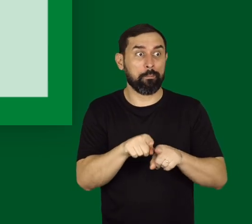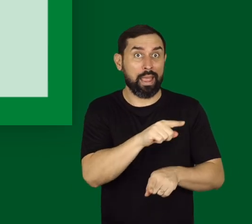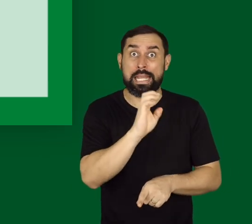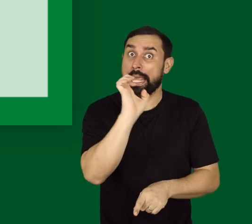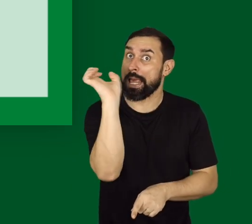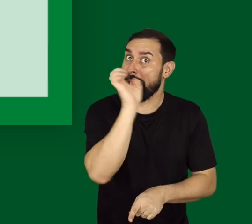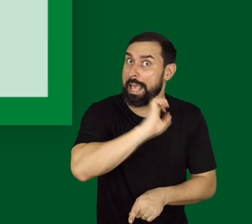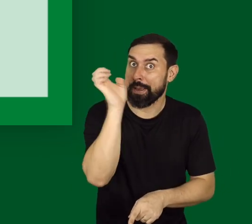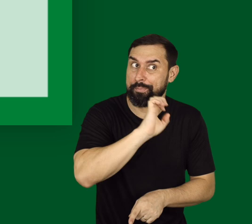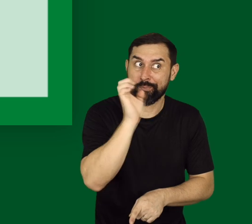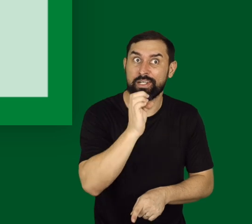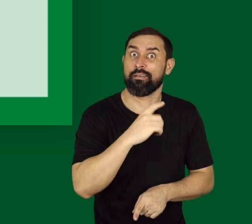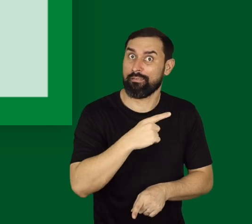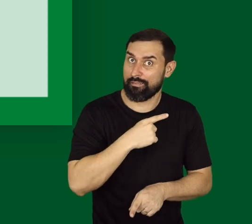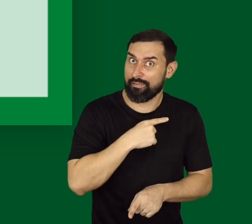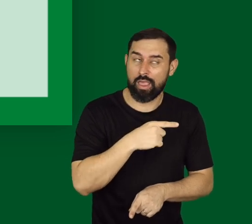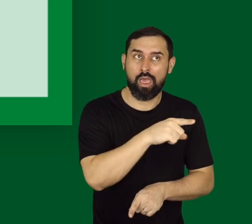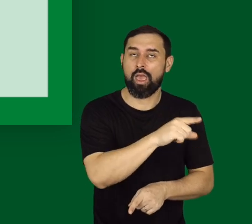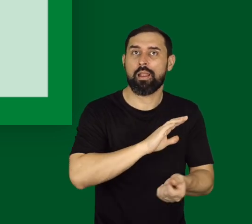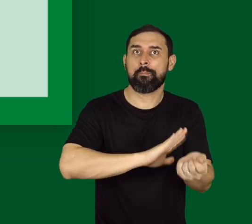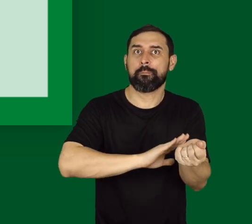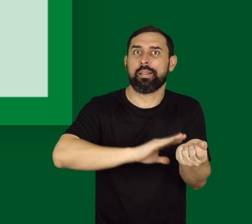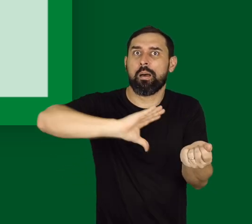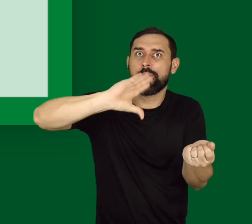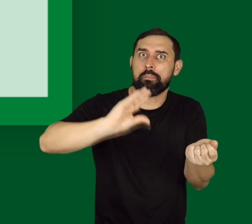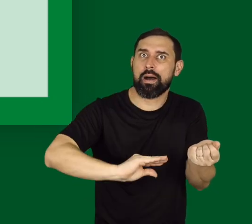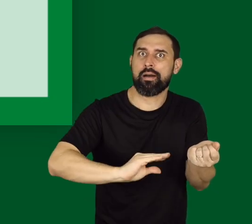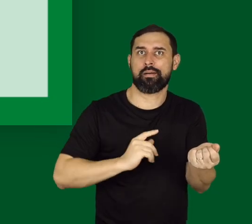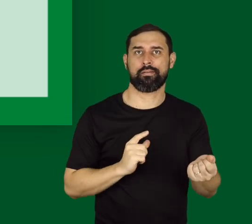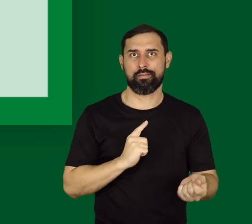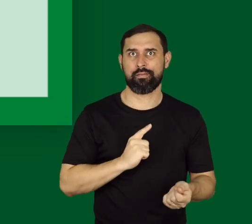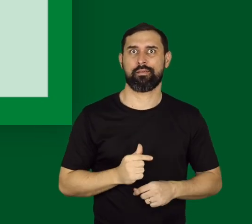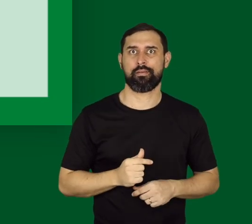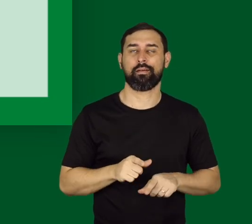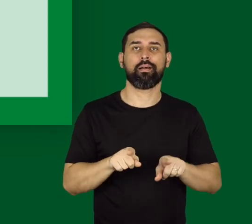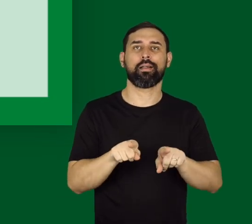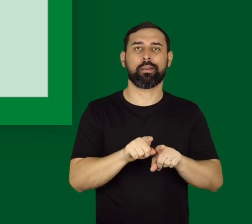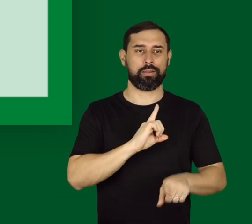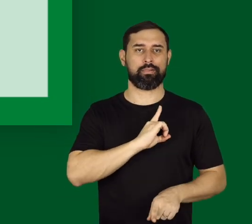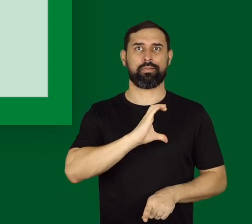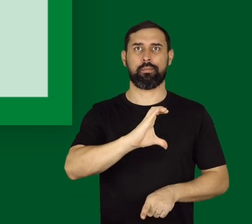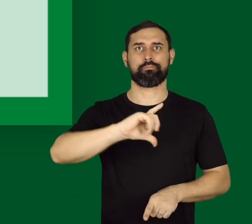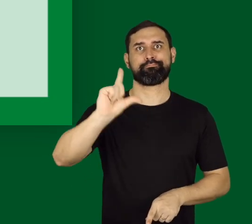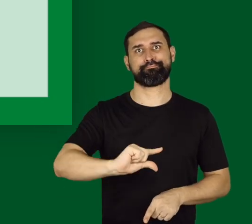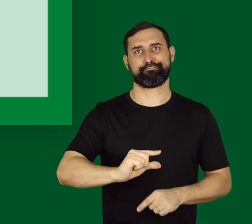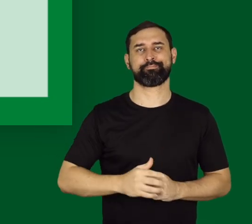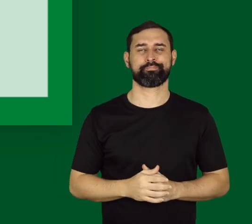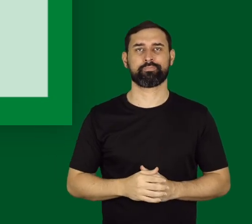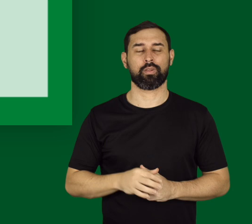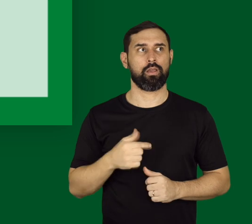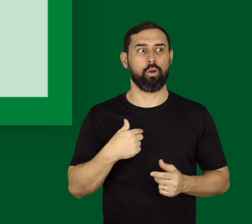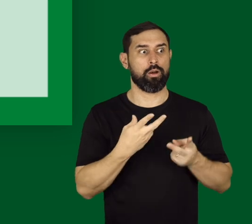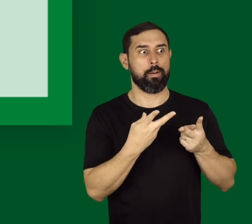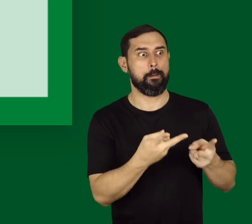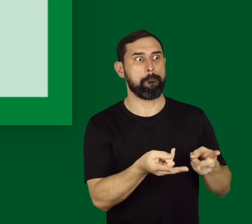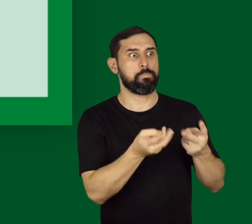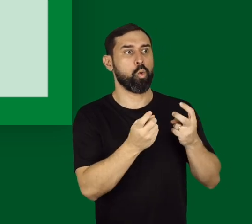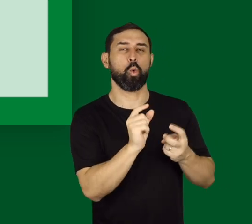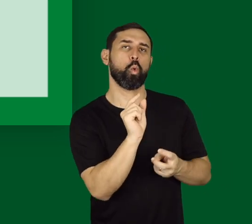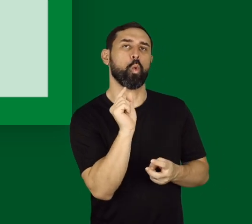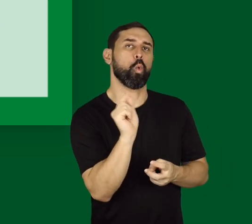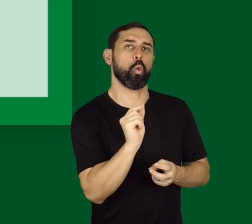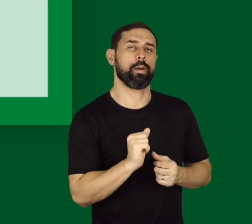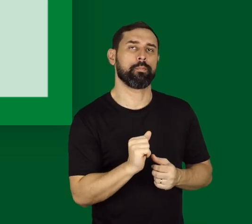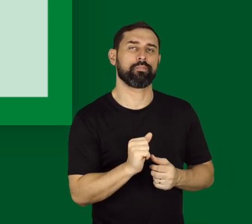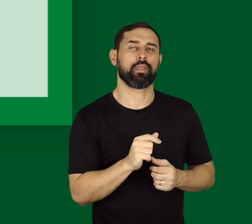está compensado, ou ele está no limite da compensação, praticamente o paciente já está com a pressão mais baixa, diminuição do